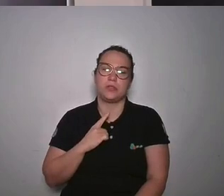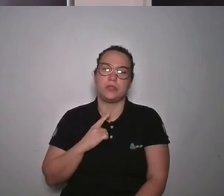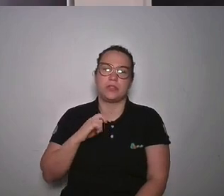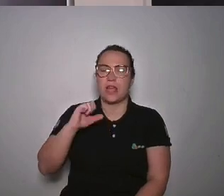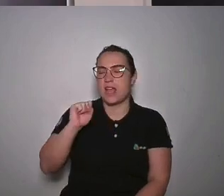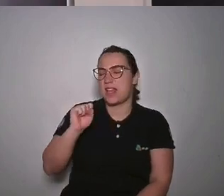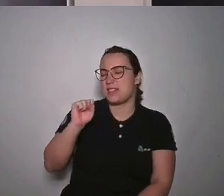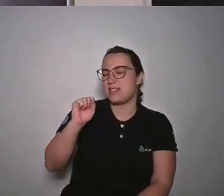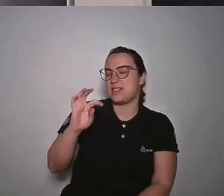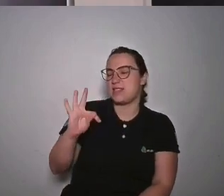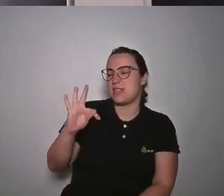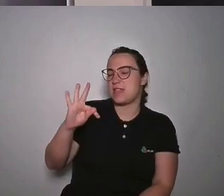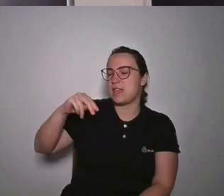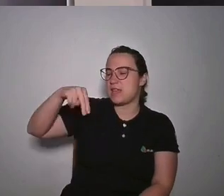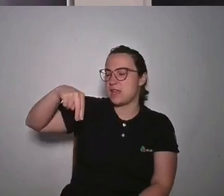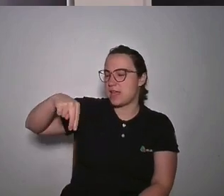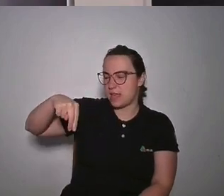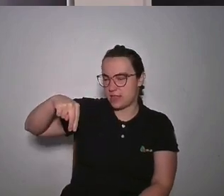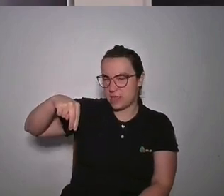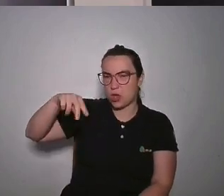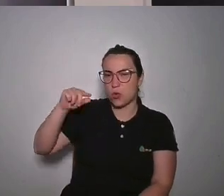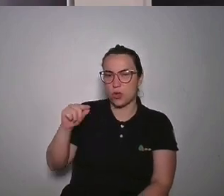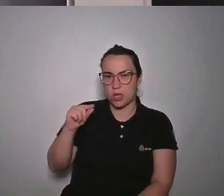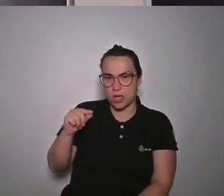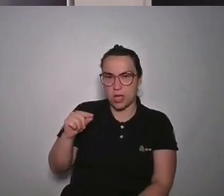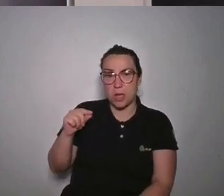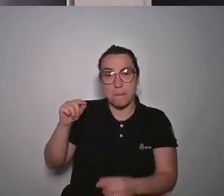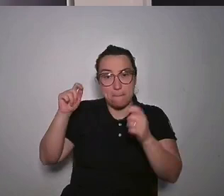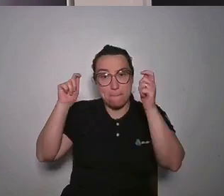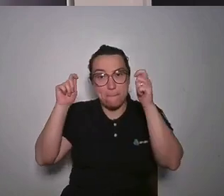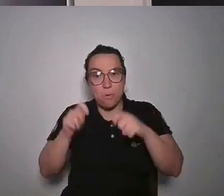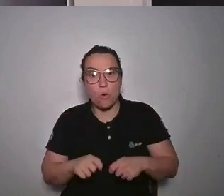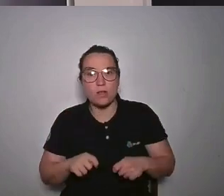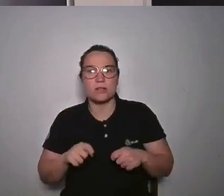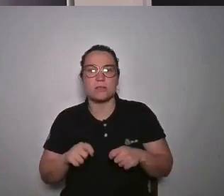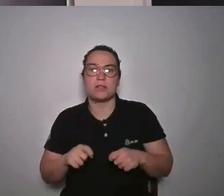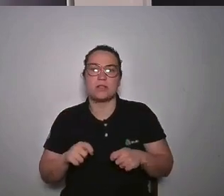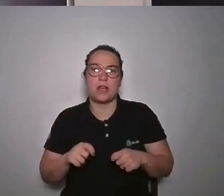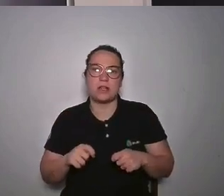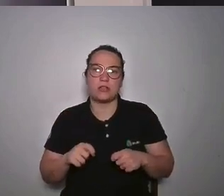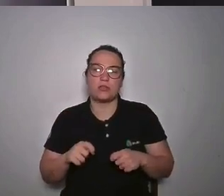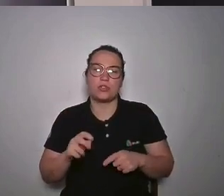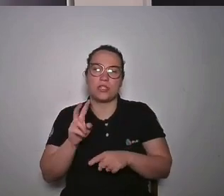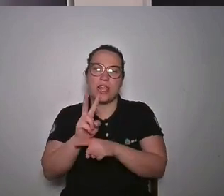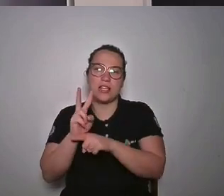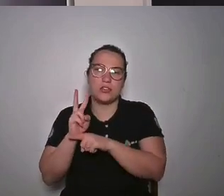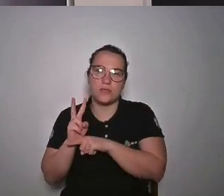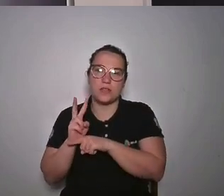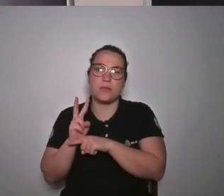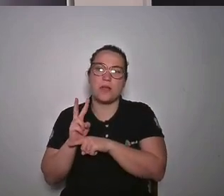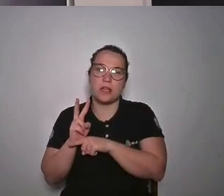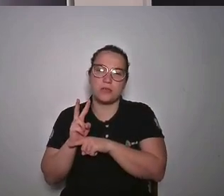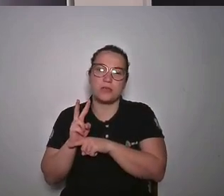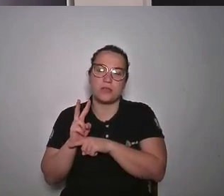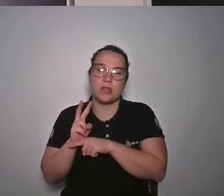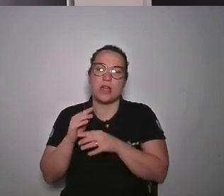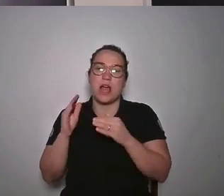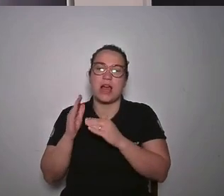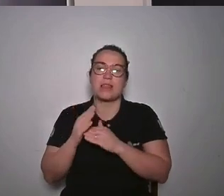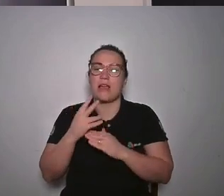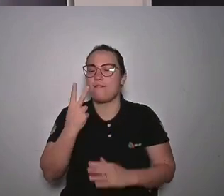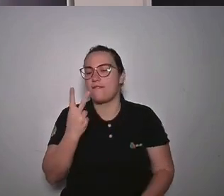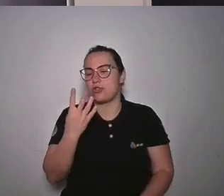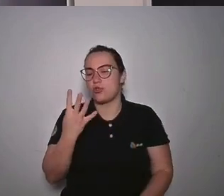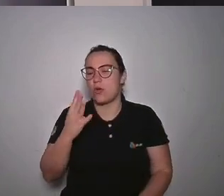STN, Secretaria do Tesouro Nacional, uma possibilidade de endividamento de até 24 milhões.